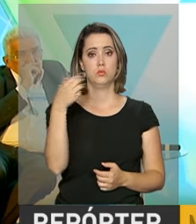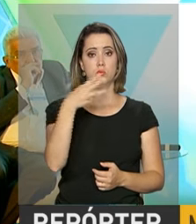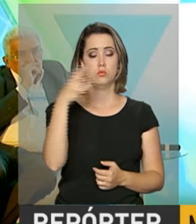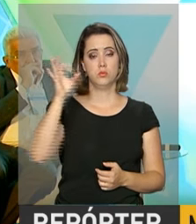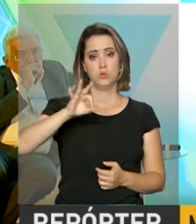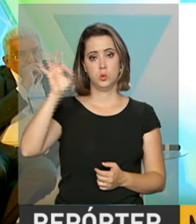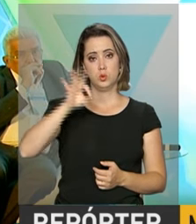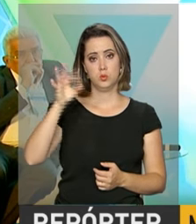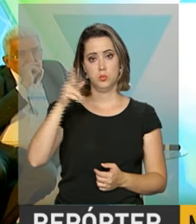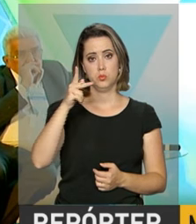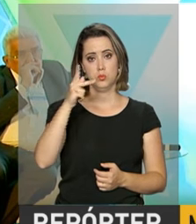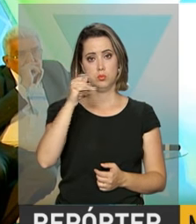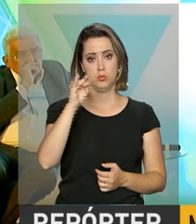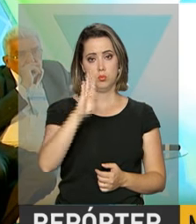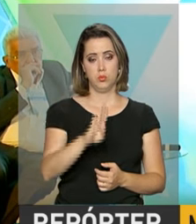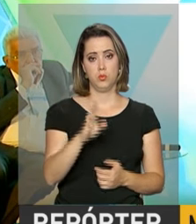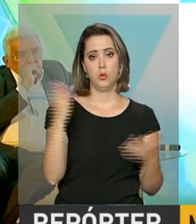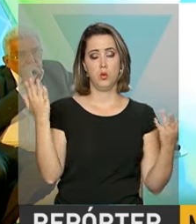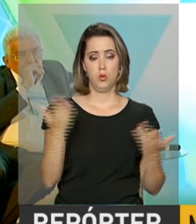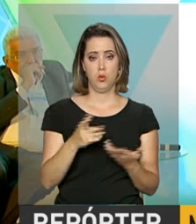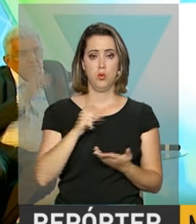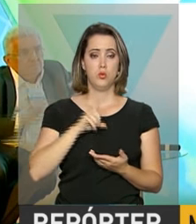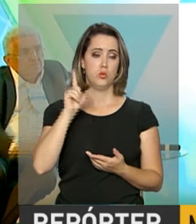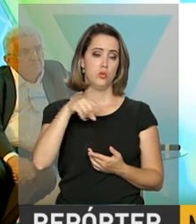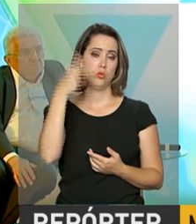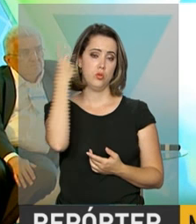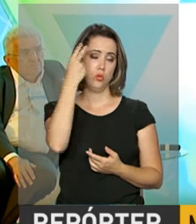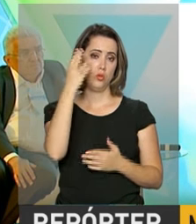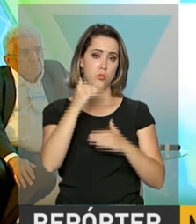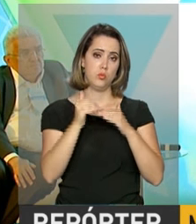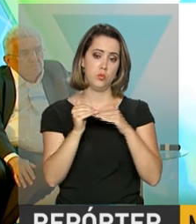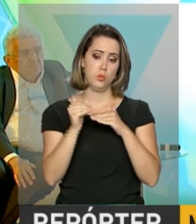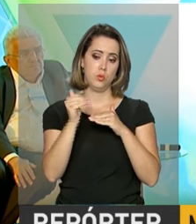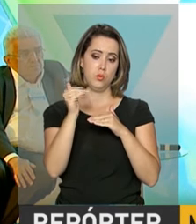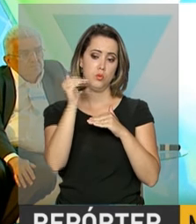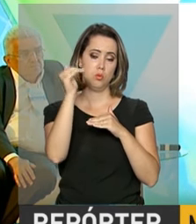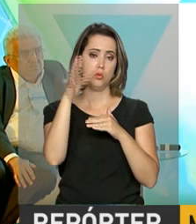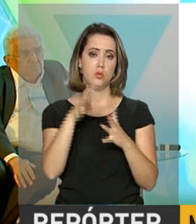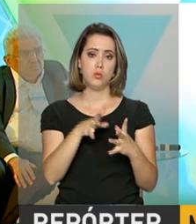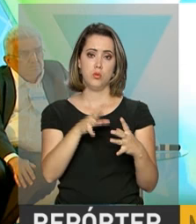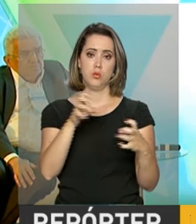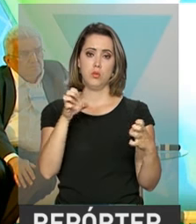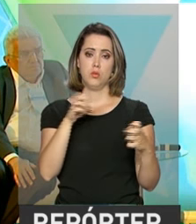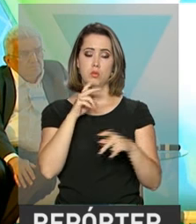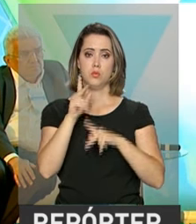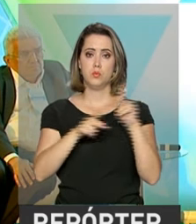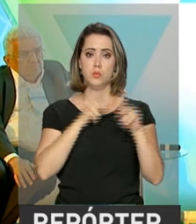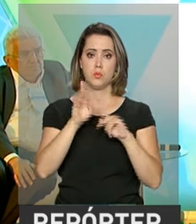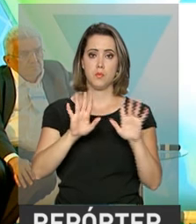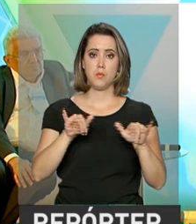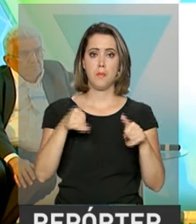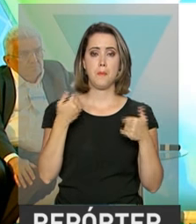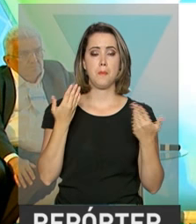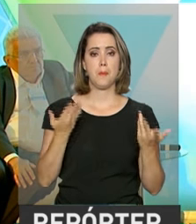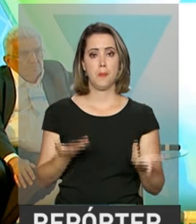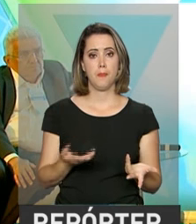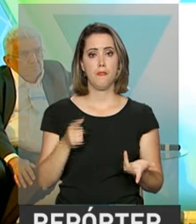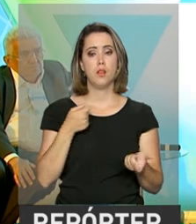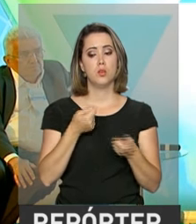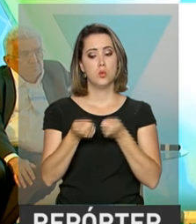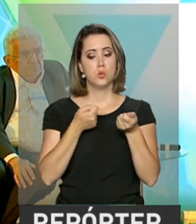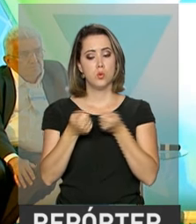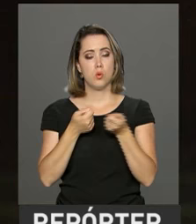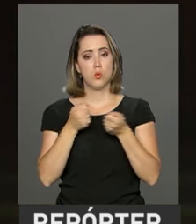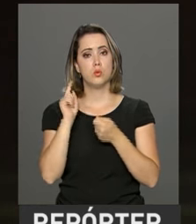13% do PIB hoje, e há naturalmente uma tendência de crescimento por conta do envelhecimento populacional. Então aí os ajustes